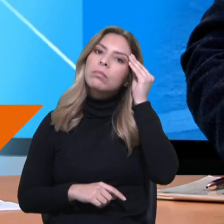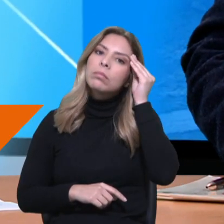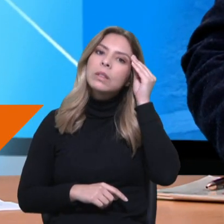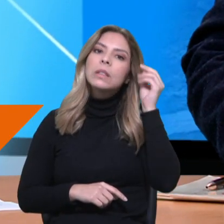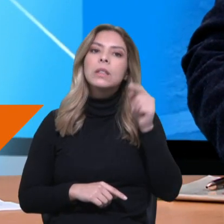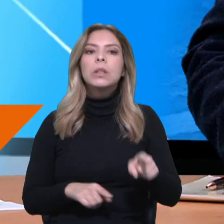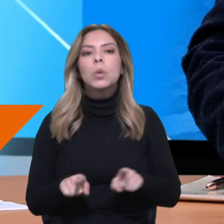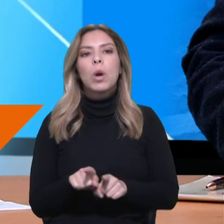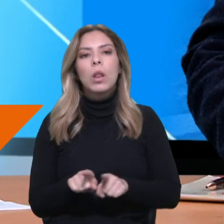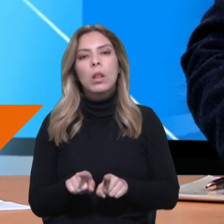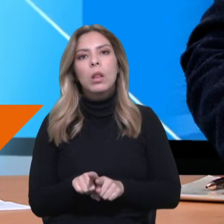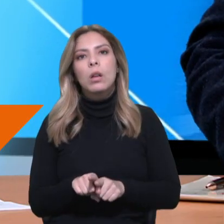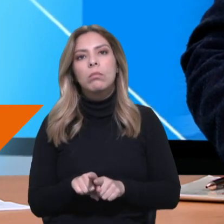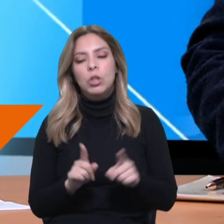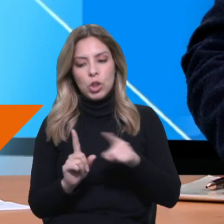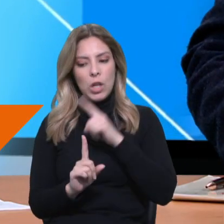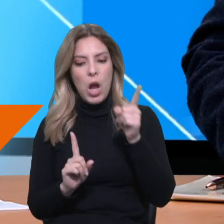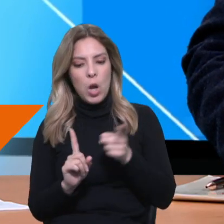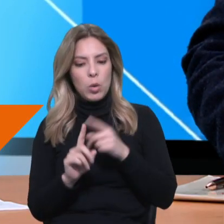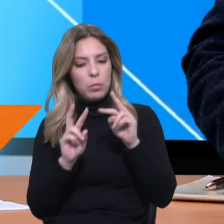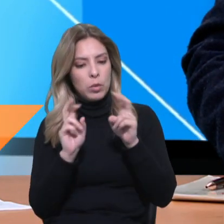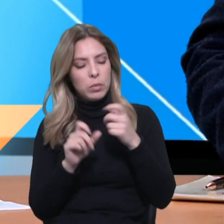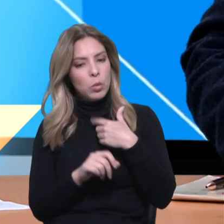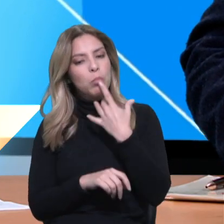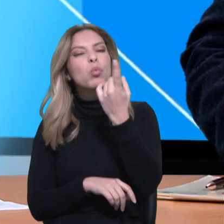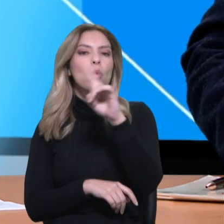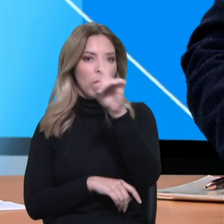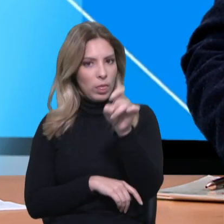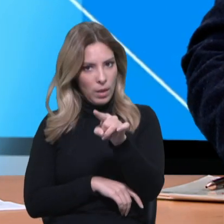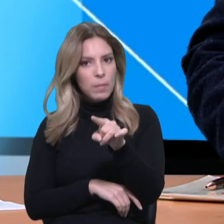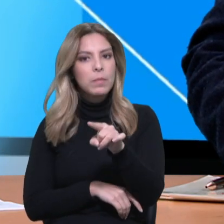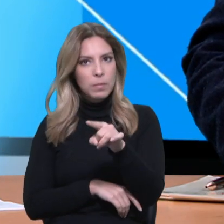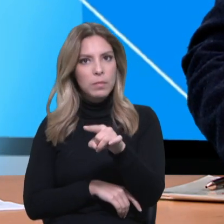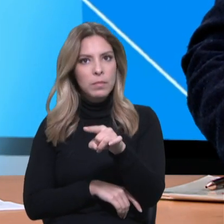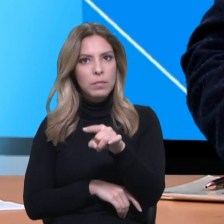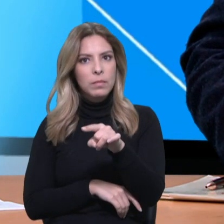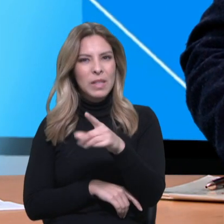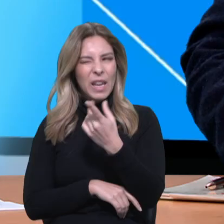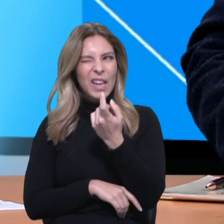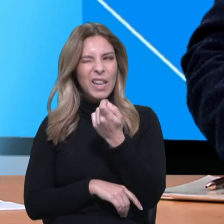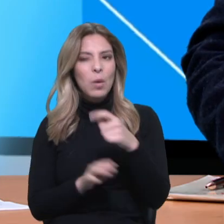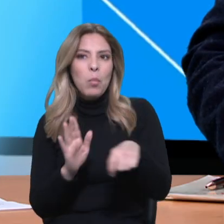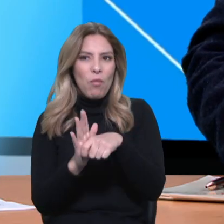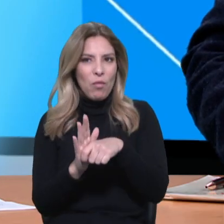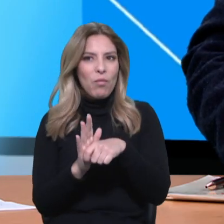facto deste ano a proposta ser em forma de pergunta, o que por si só já nos